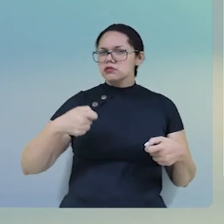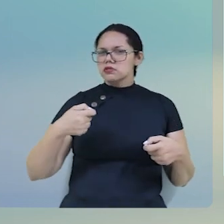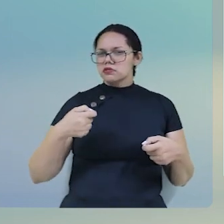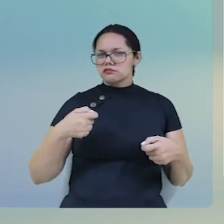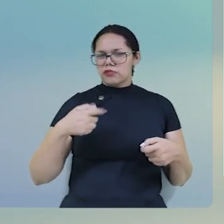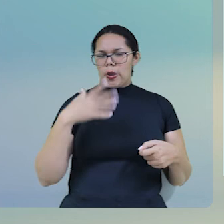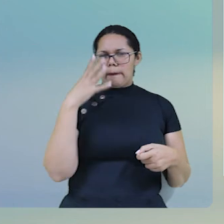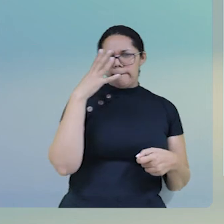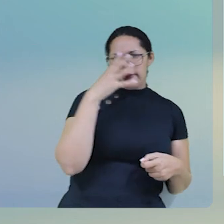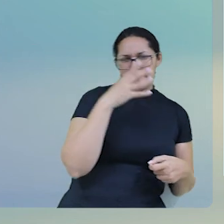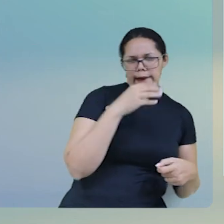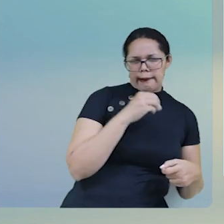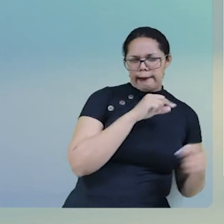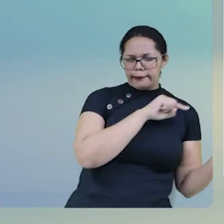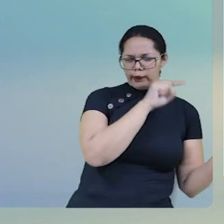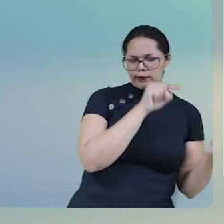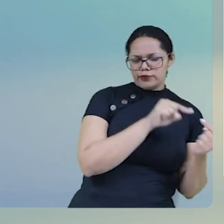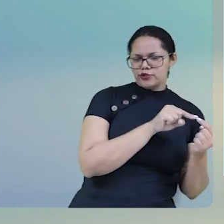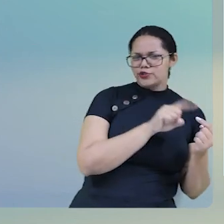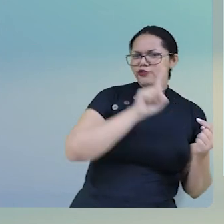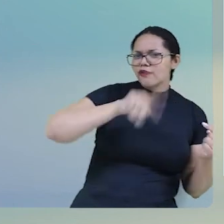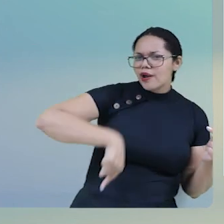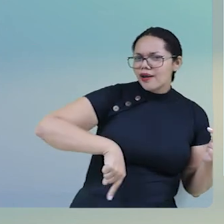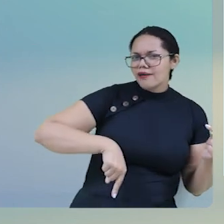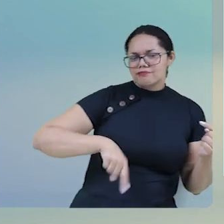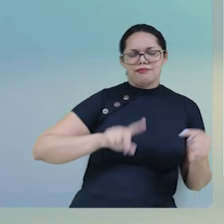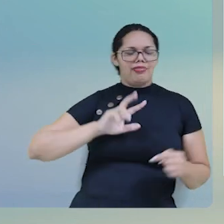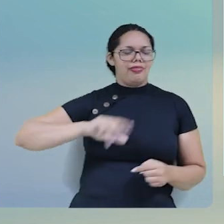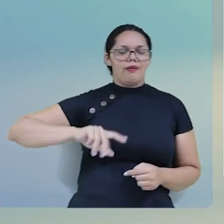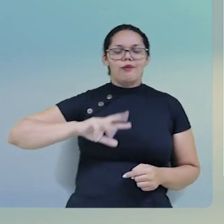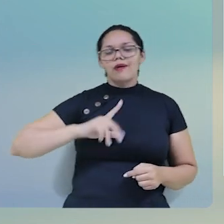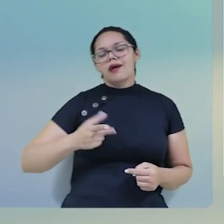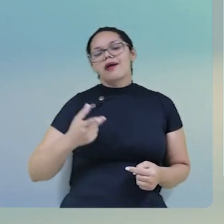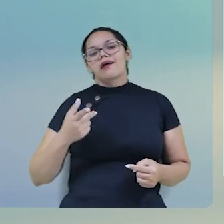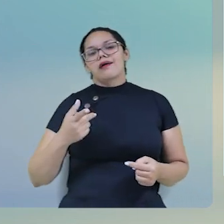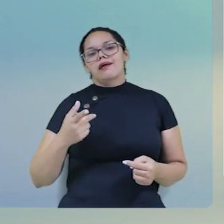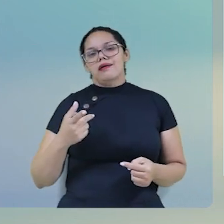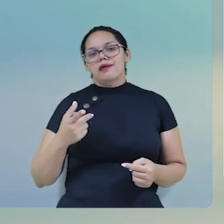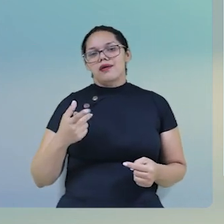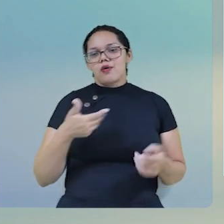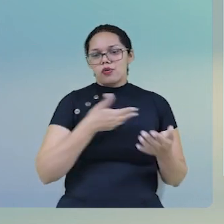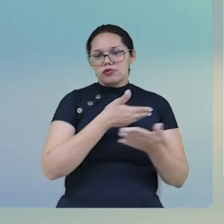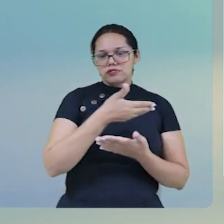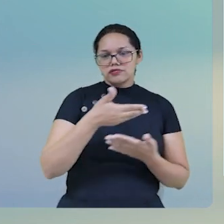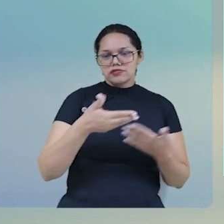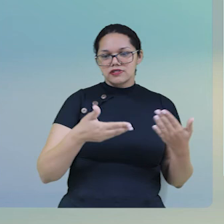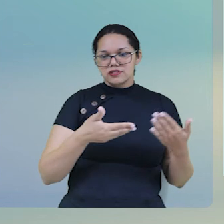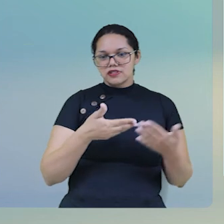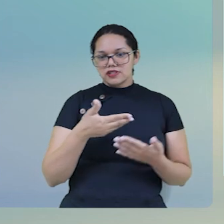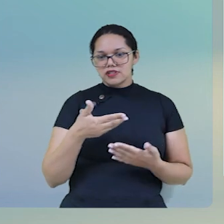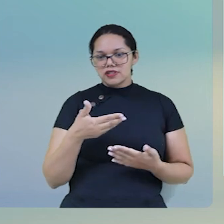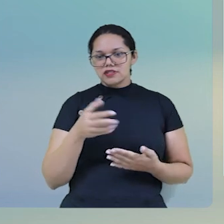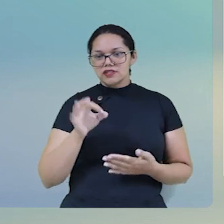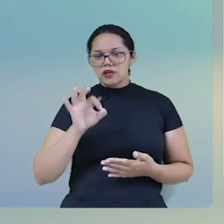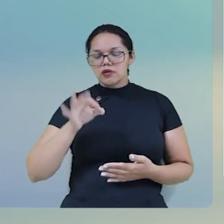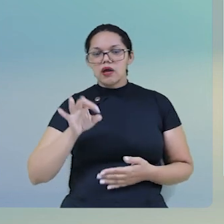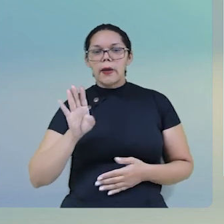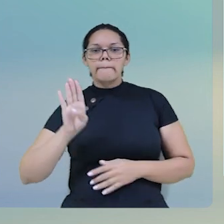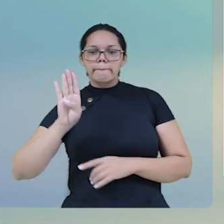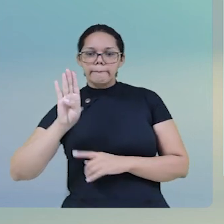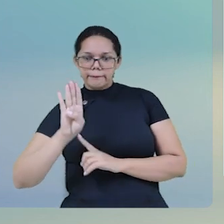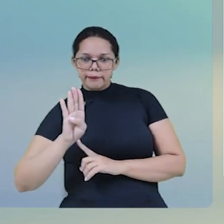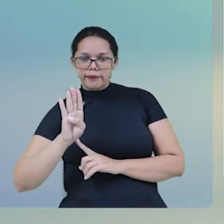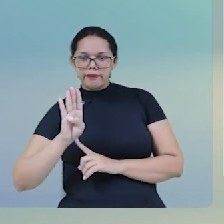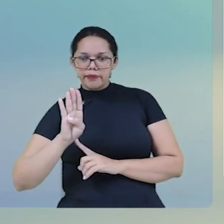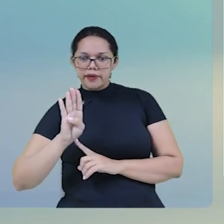de beleza? Não. É necessário para ampliar nossa interação social? Sim. É necessário para